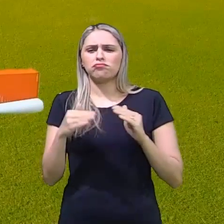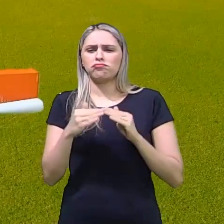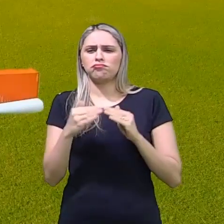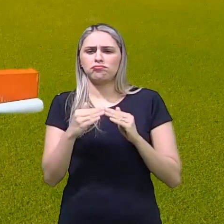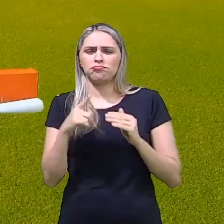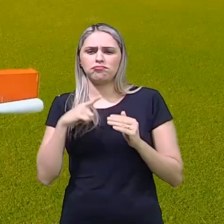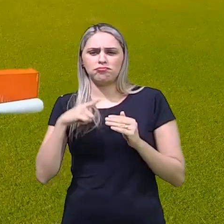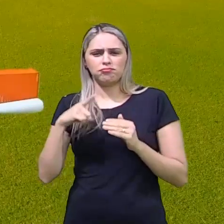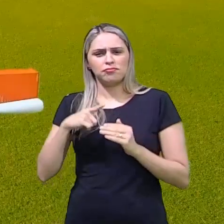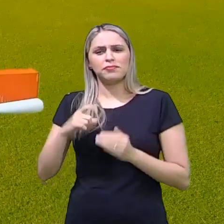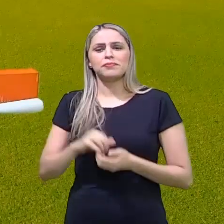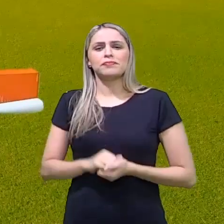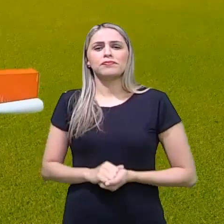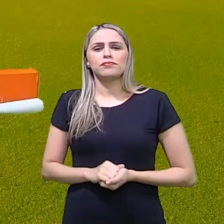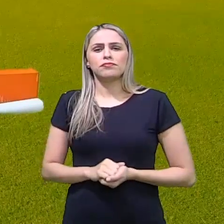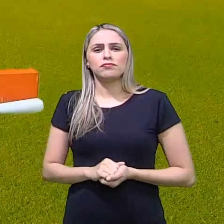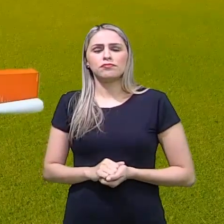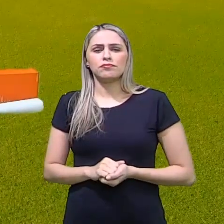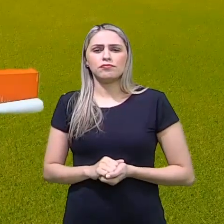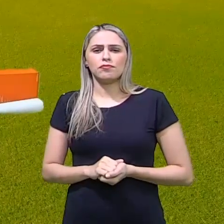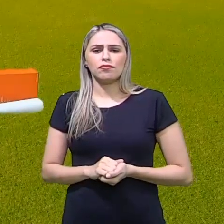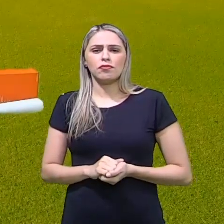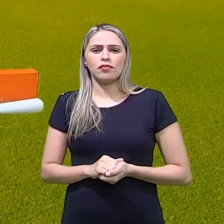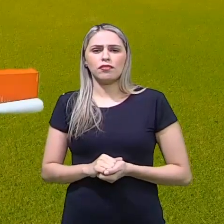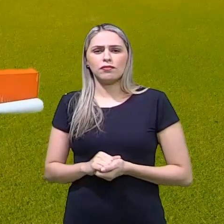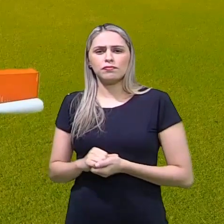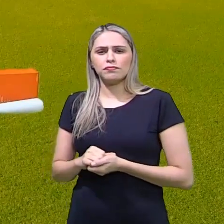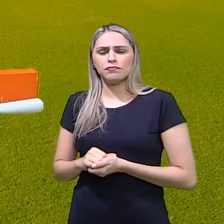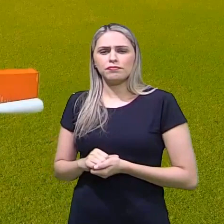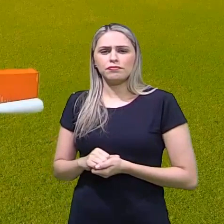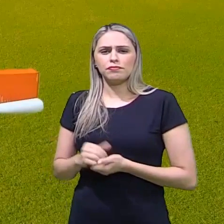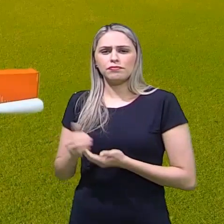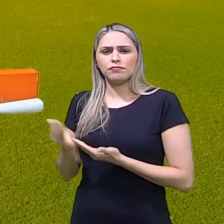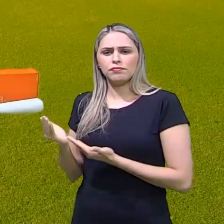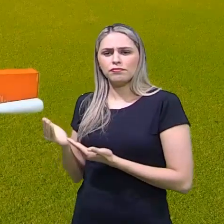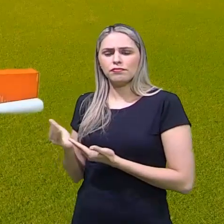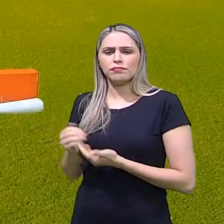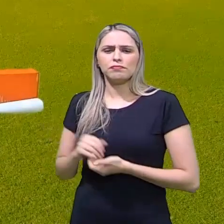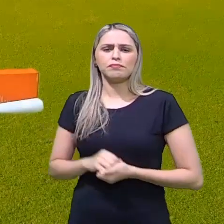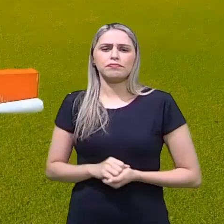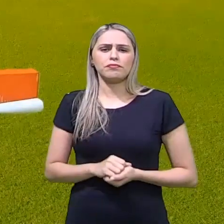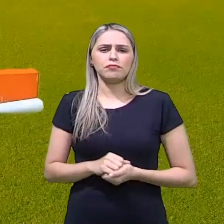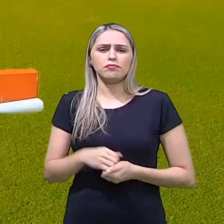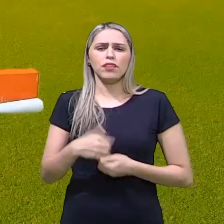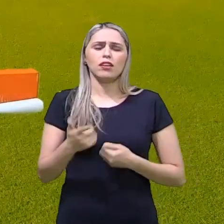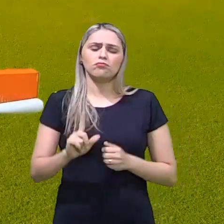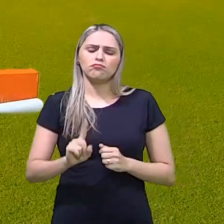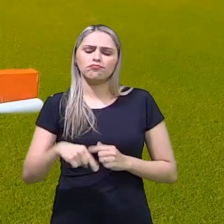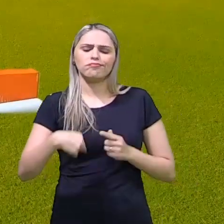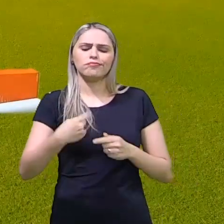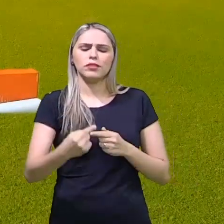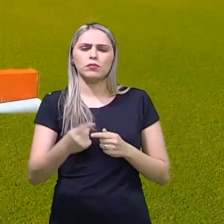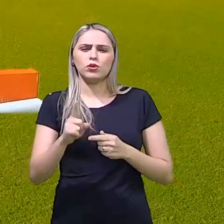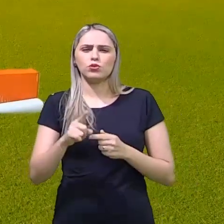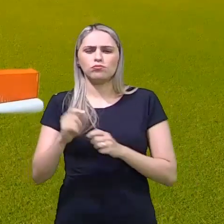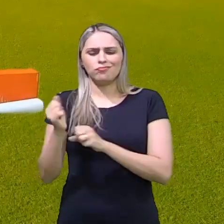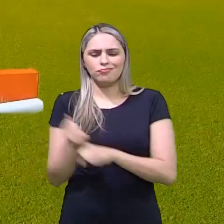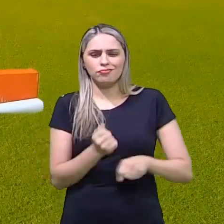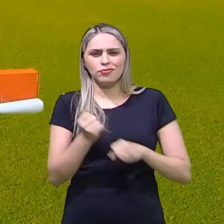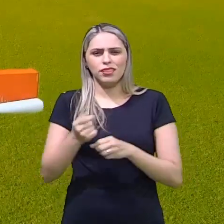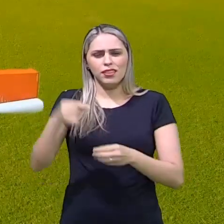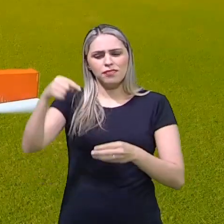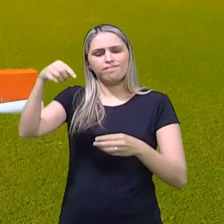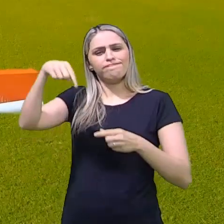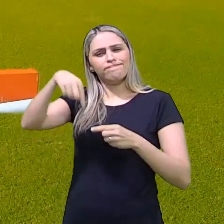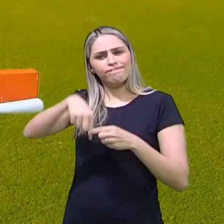vai ajudar você. Aí você juntou. Aí, ó, vai ficar um espaço no meio. Aí o que você vai fazer? Você vai pegar a vassoura, você vai pegar o taco